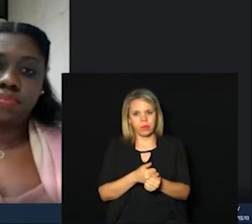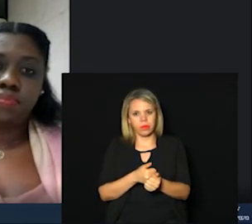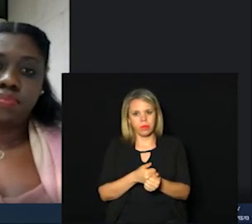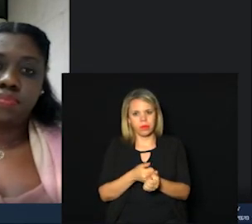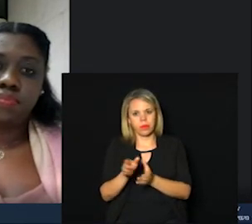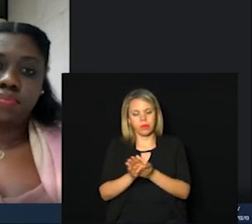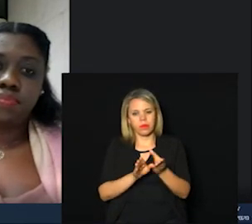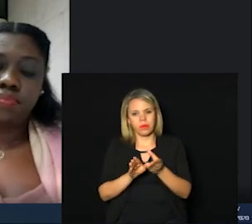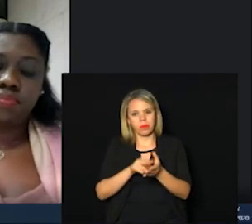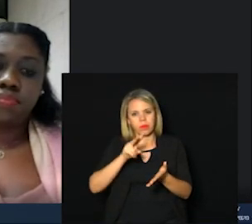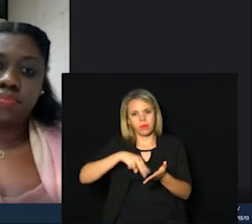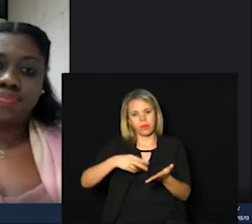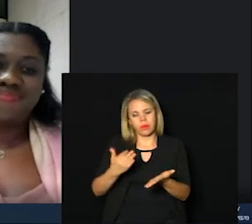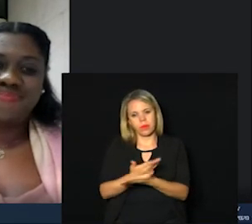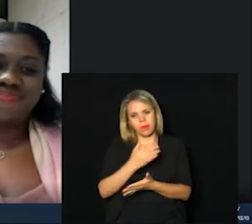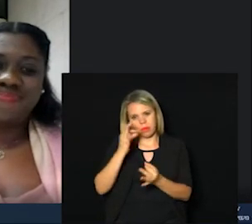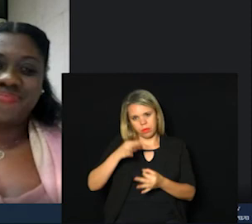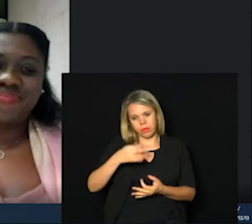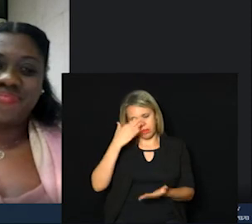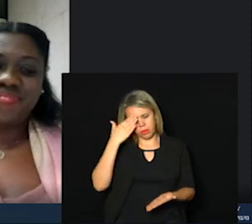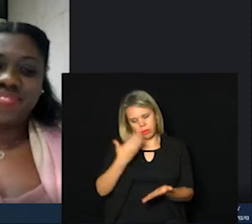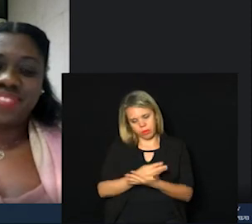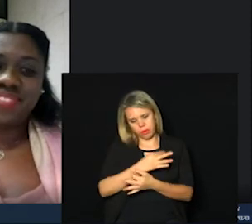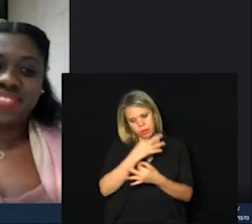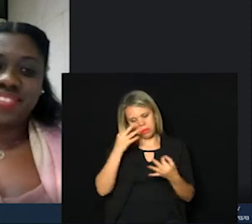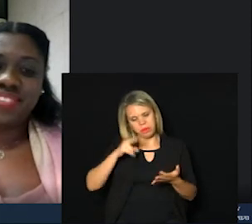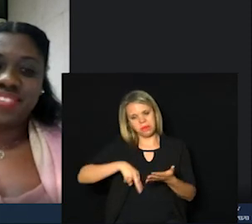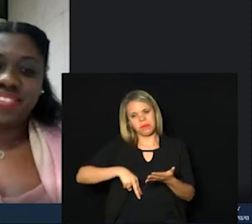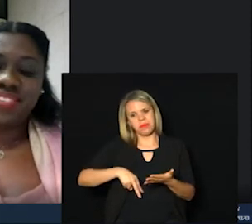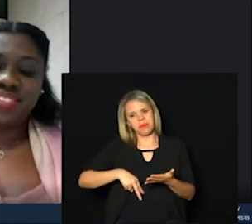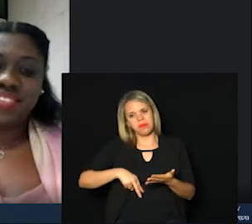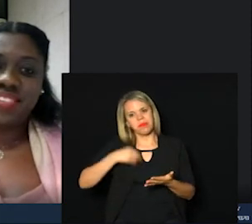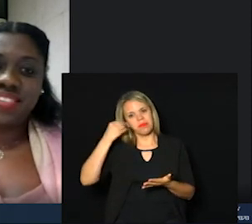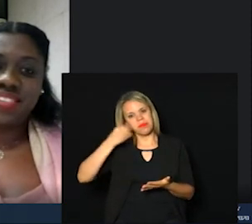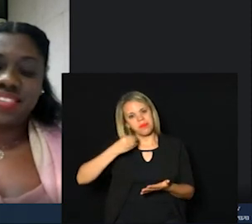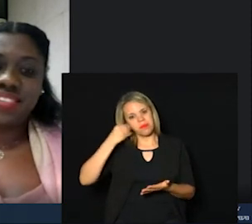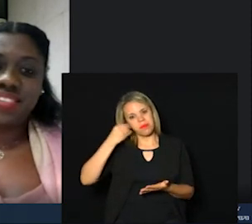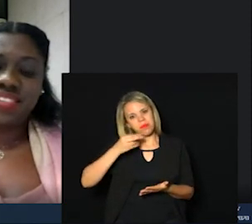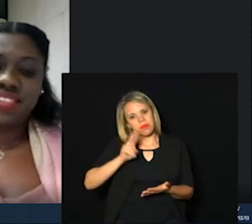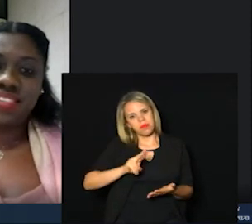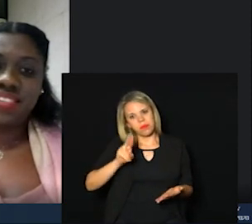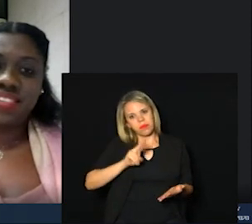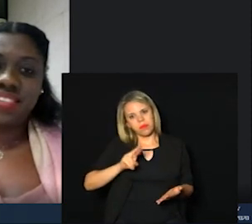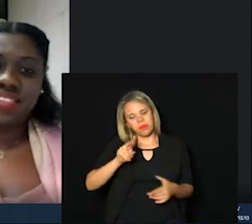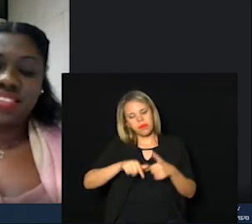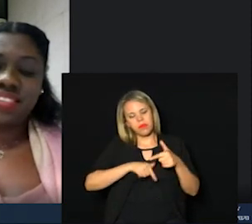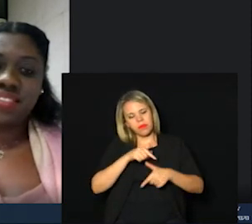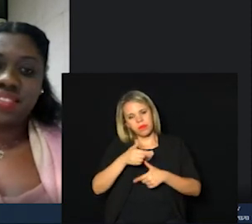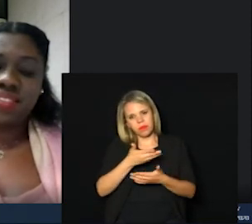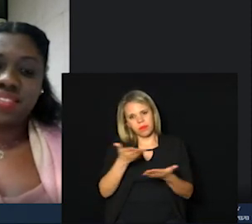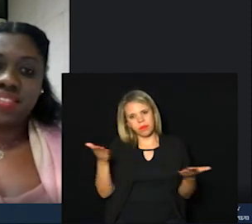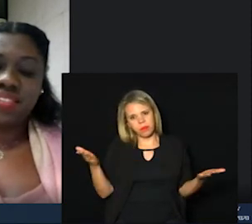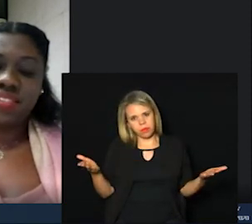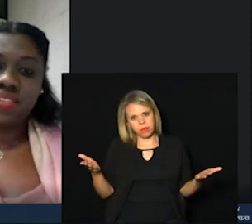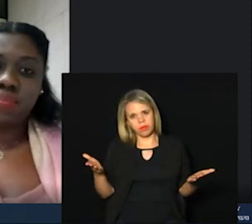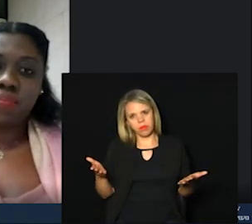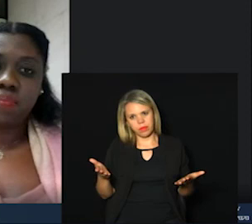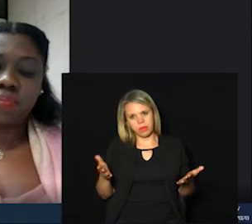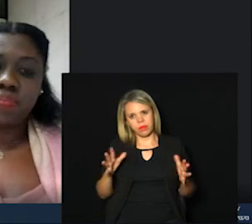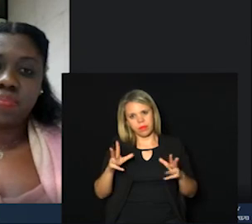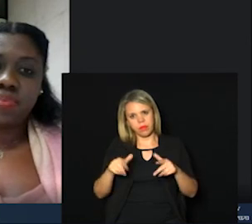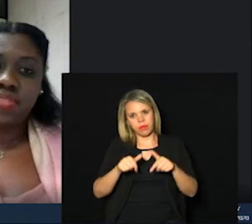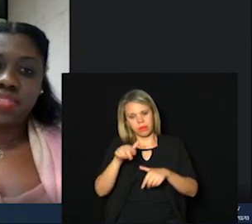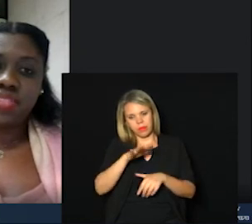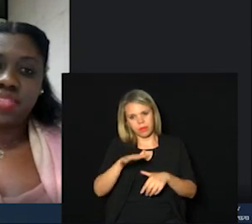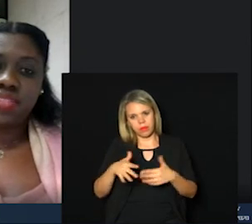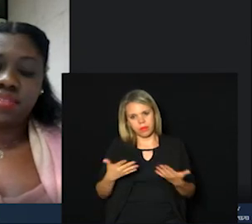leitura do livro, tenho certeza que vai ser uma ótima leitura, muito útil, uma ferramenta também de trabalho para quem está em todas as áreas,